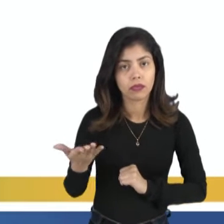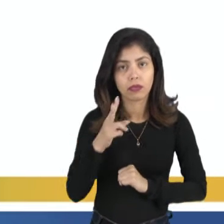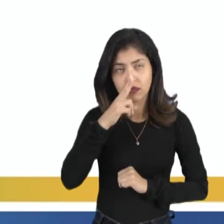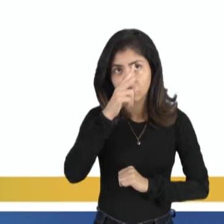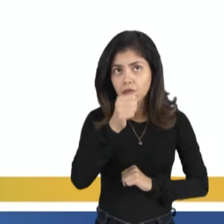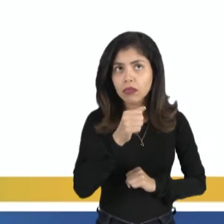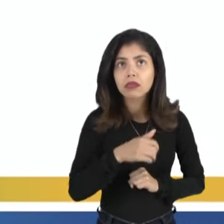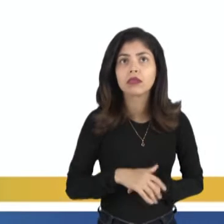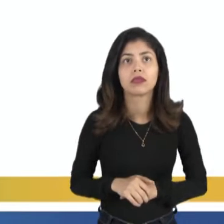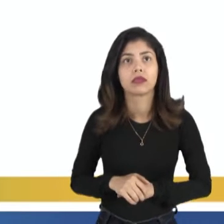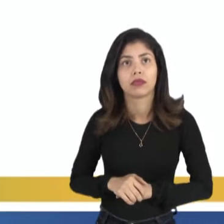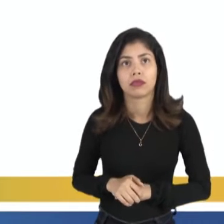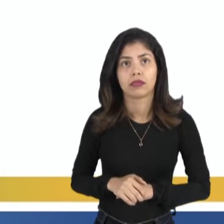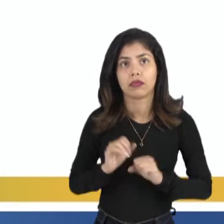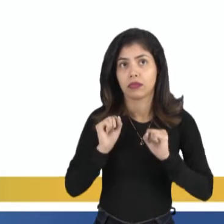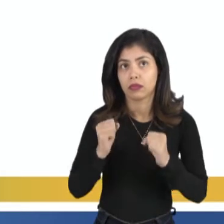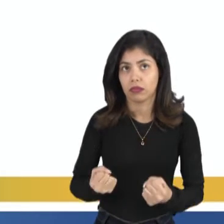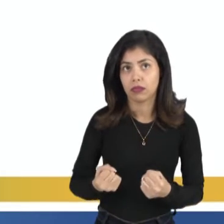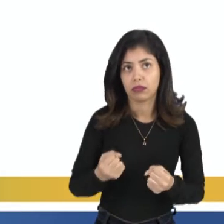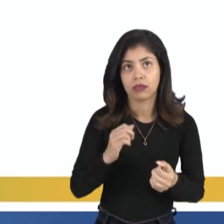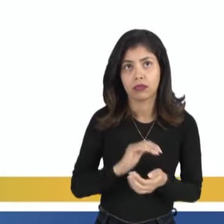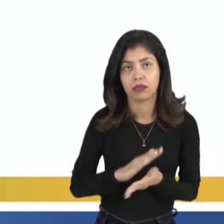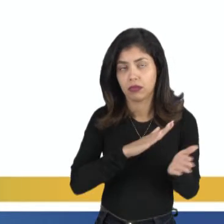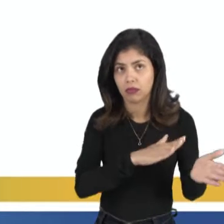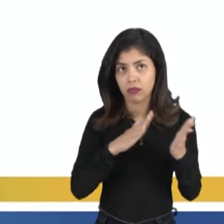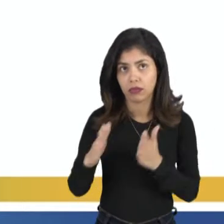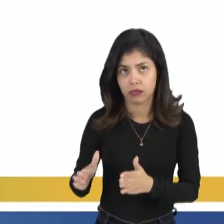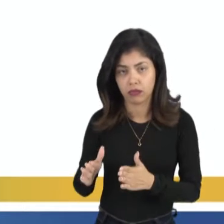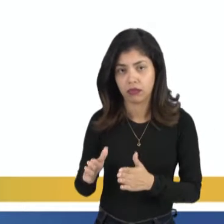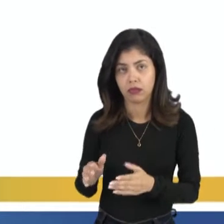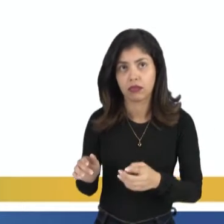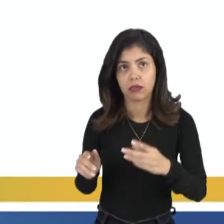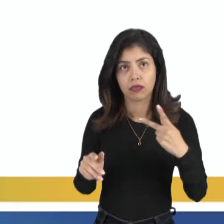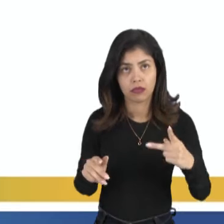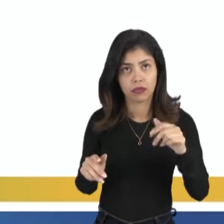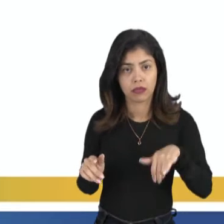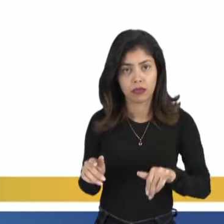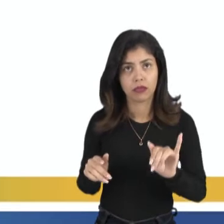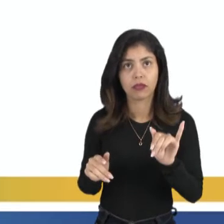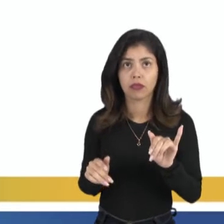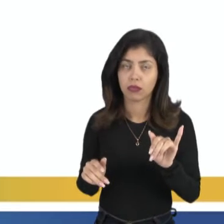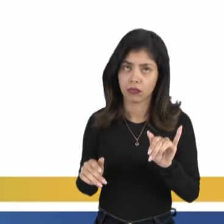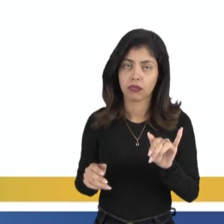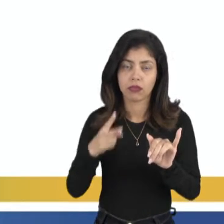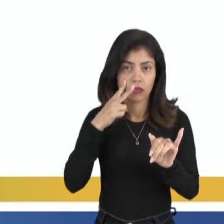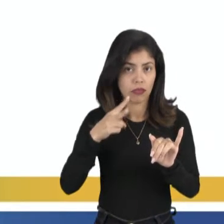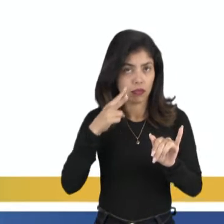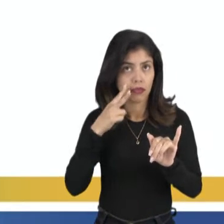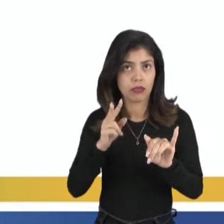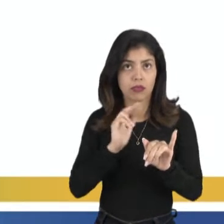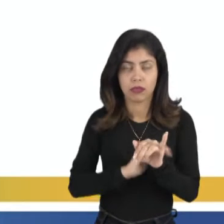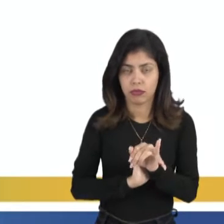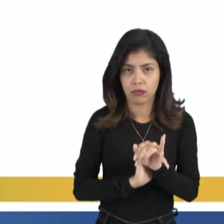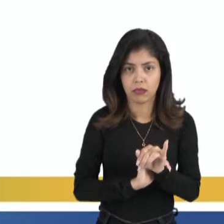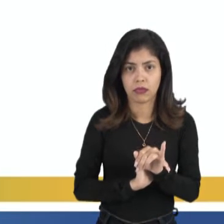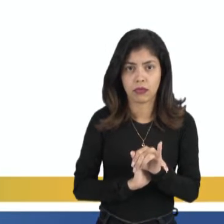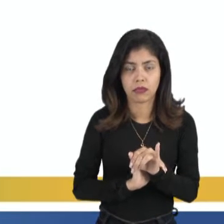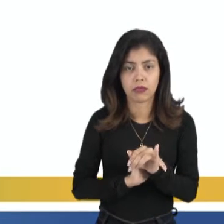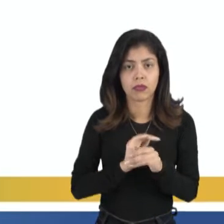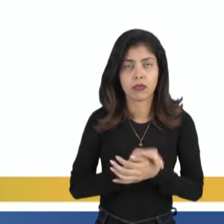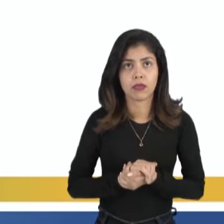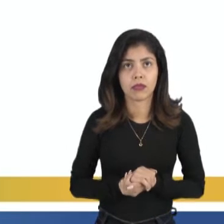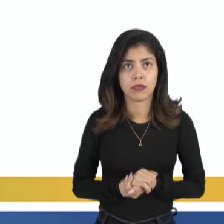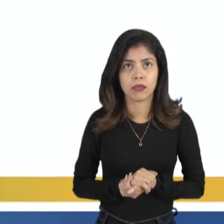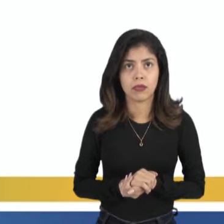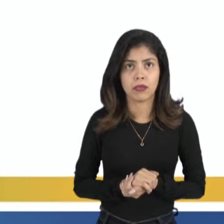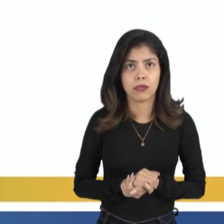as forças, A peso, uma parte do peso que apoia sobre o bloco. Como aí a gente faz um plano